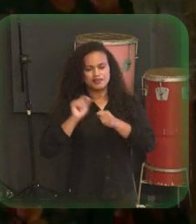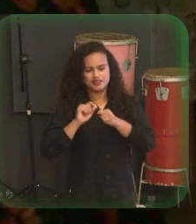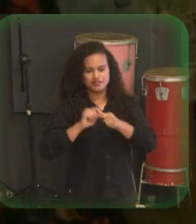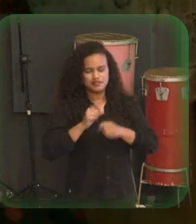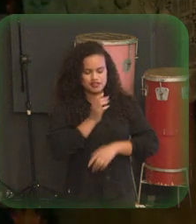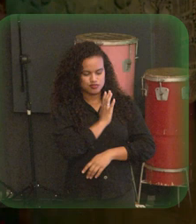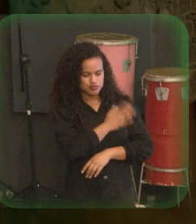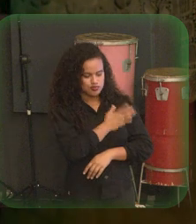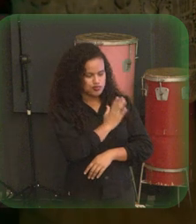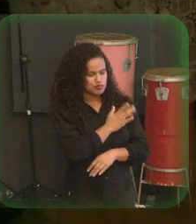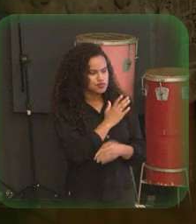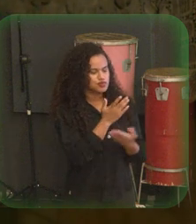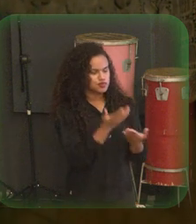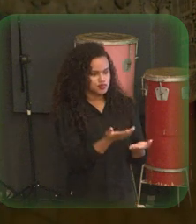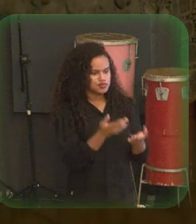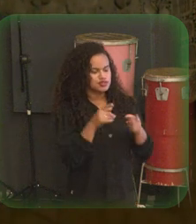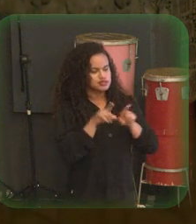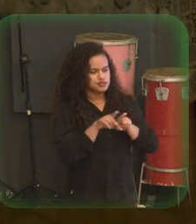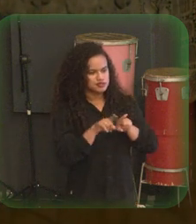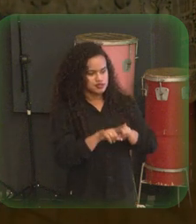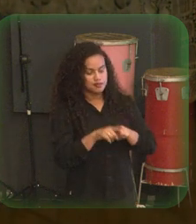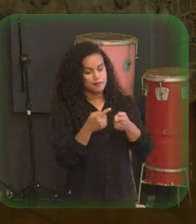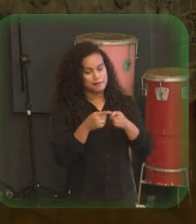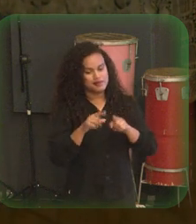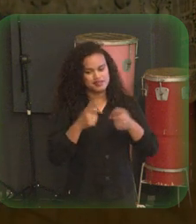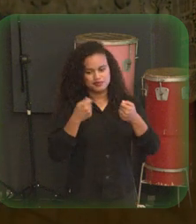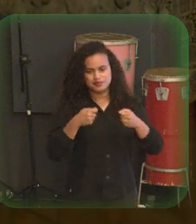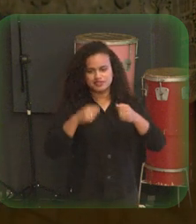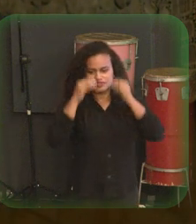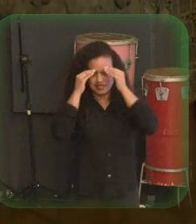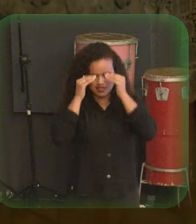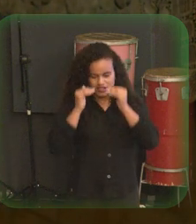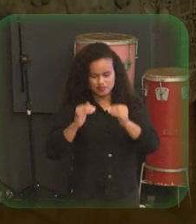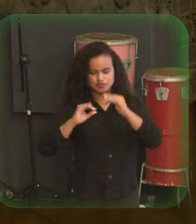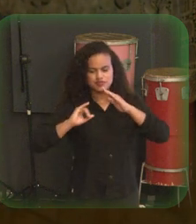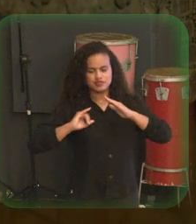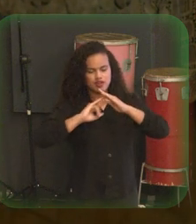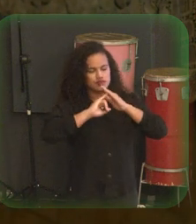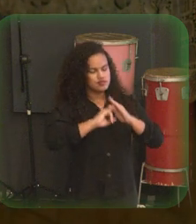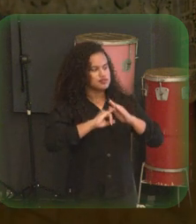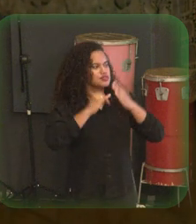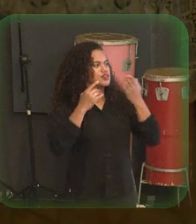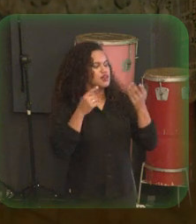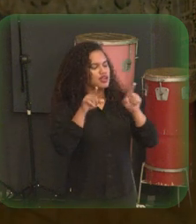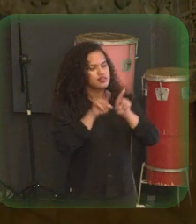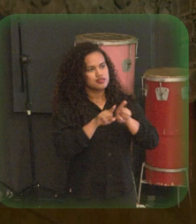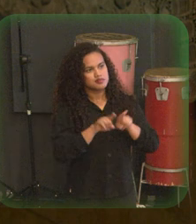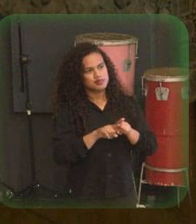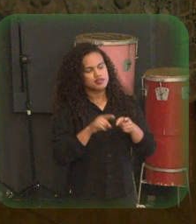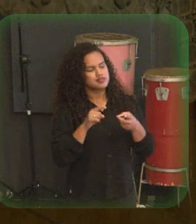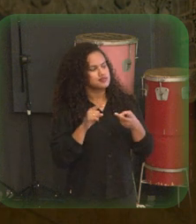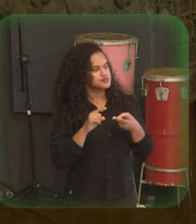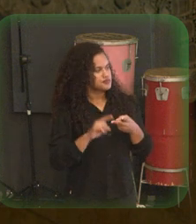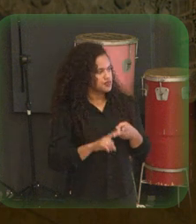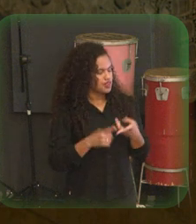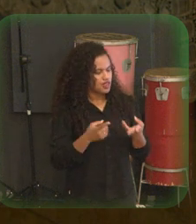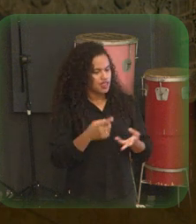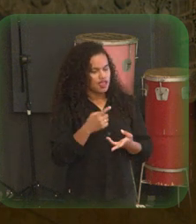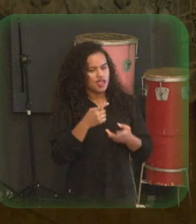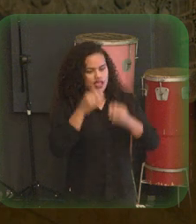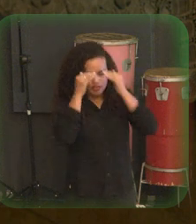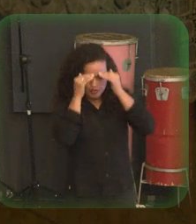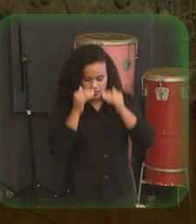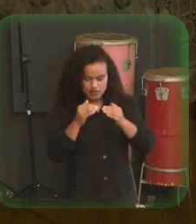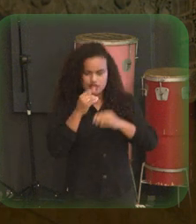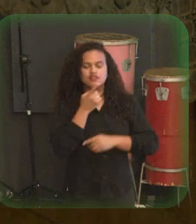com o coração, mas se faz respeitando as institucionalidades, se faz respeitando a vontade do